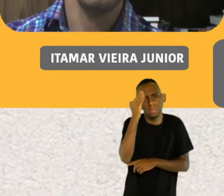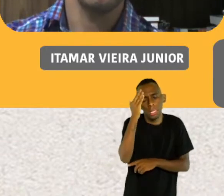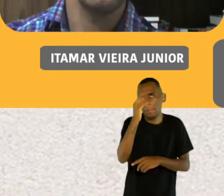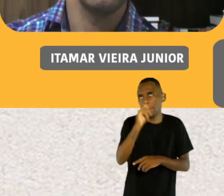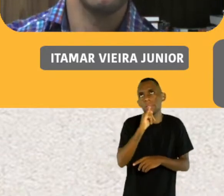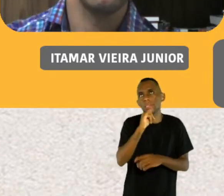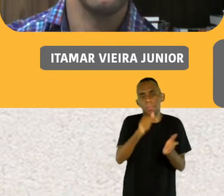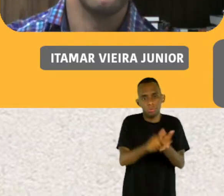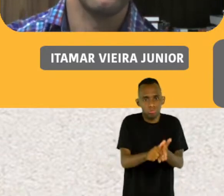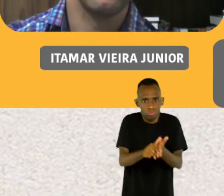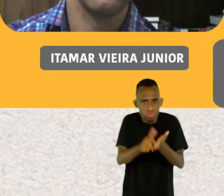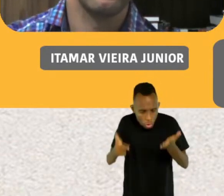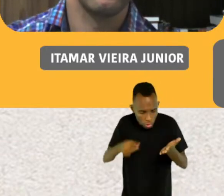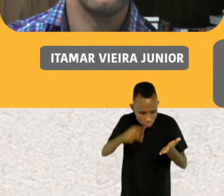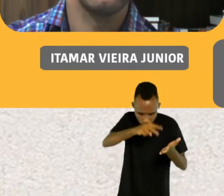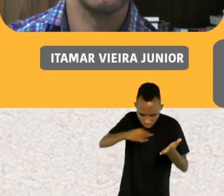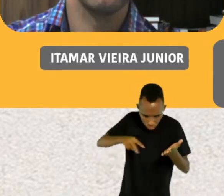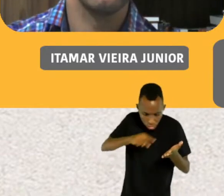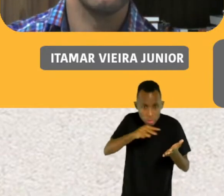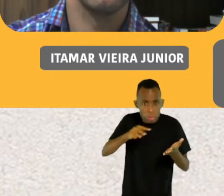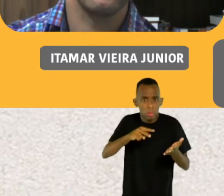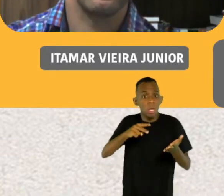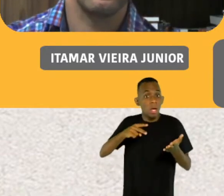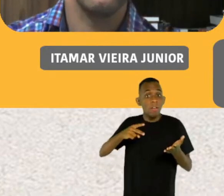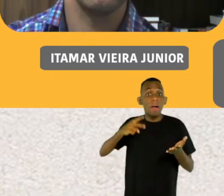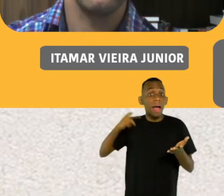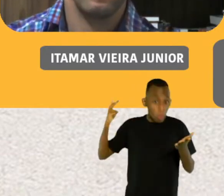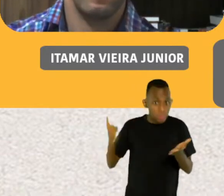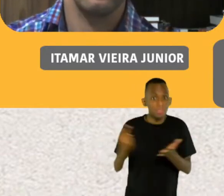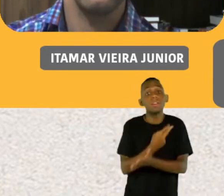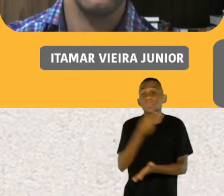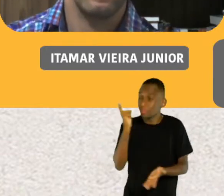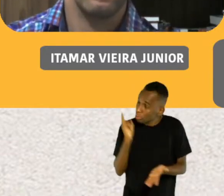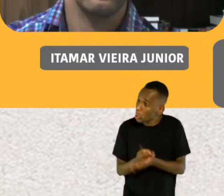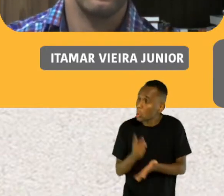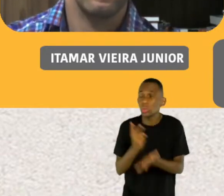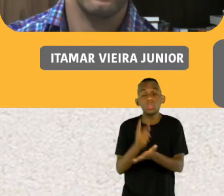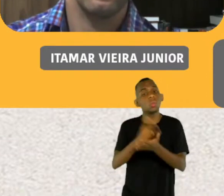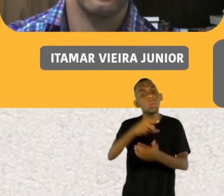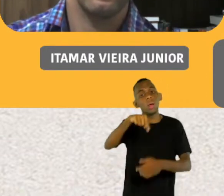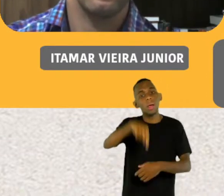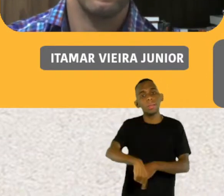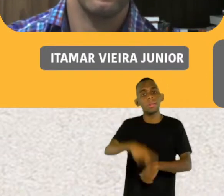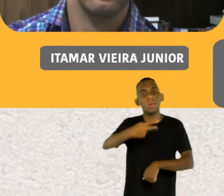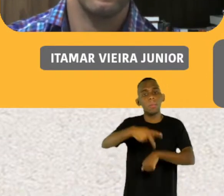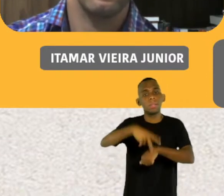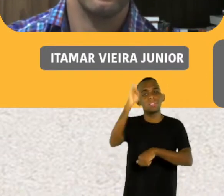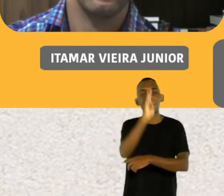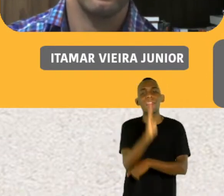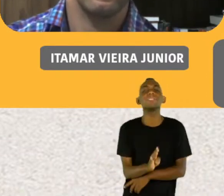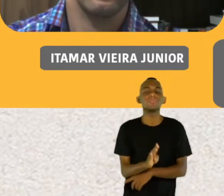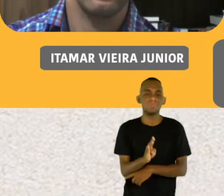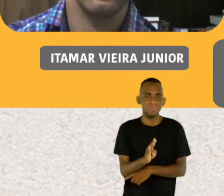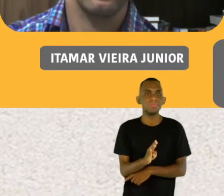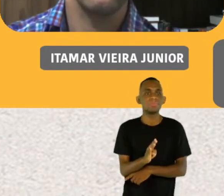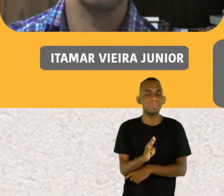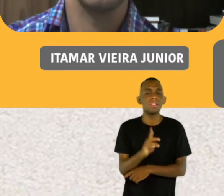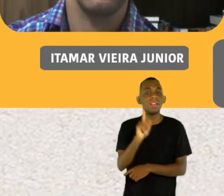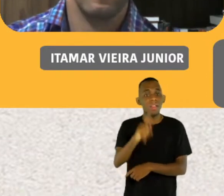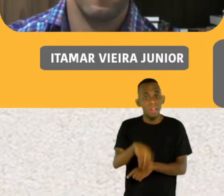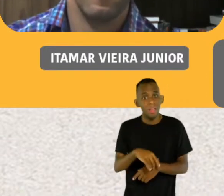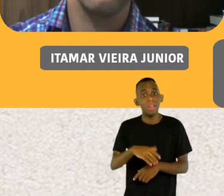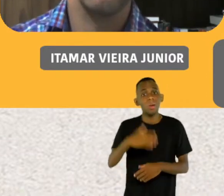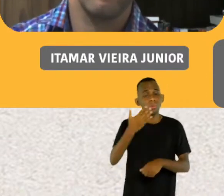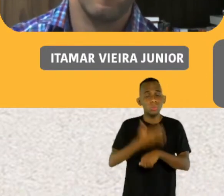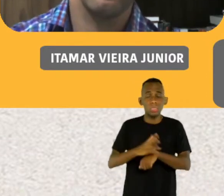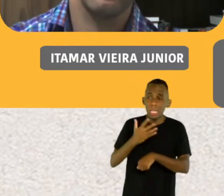vai ver que a parte daquela realidade continua viva no Brasil, faz um pouco esse exercício que a gente está falando aqui,